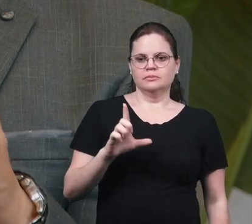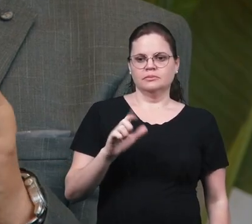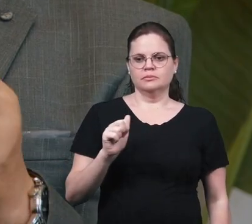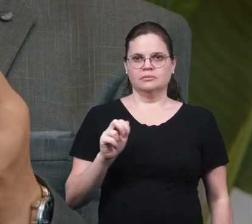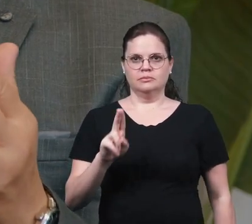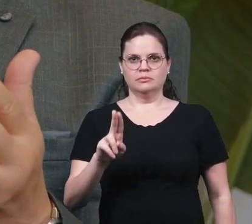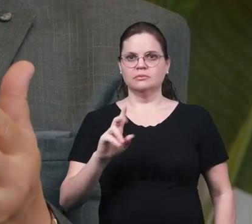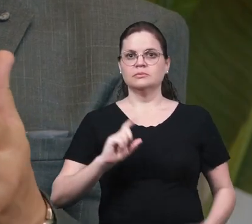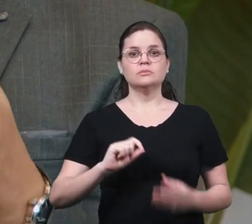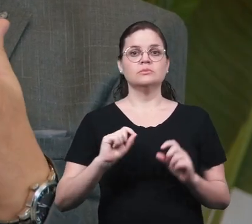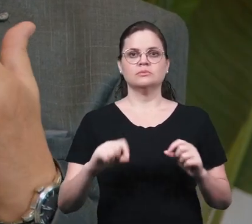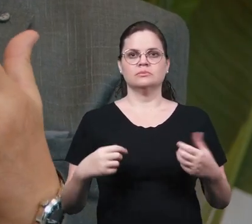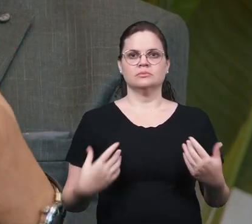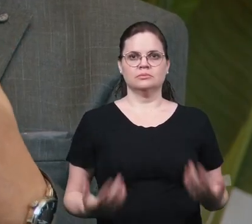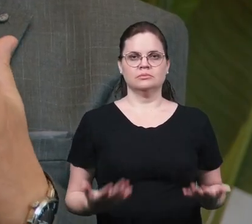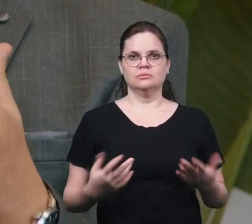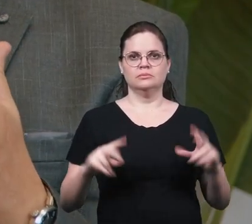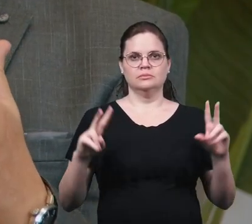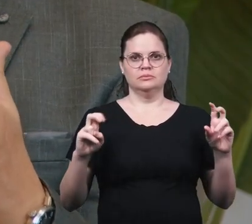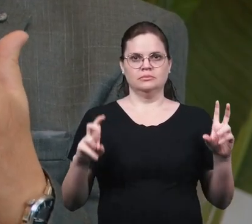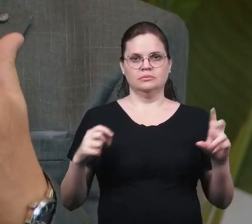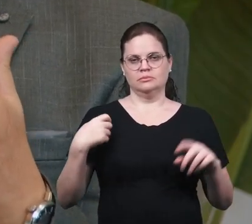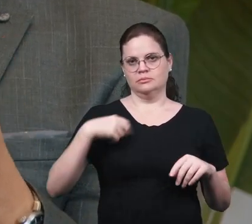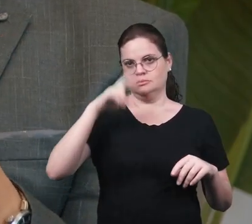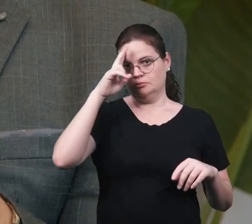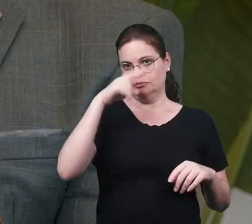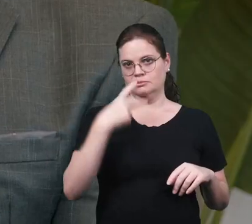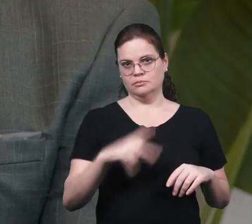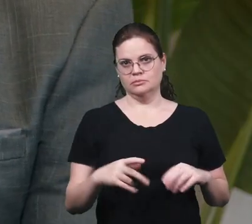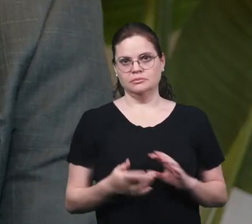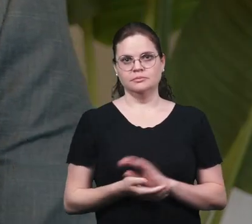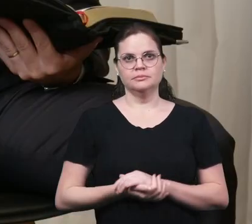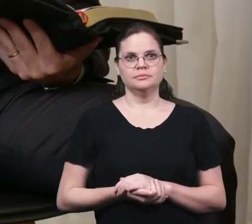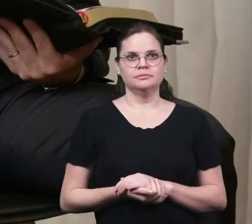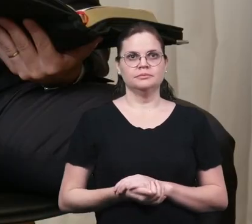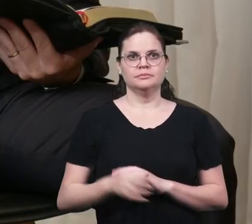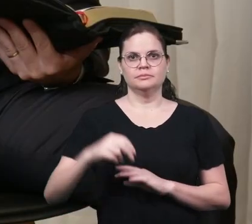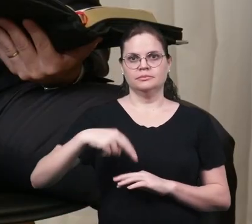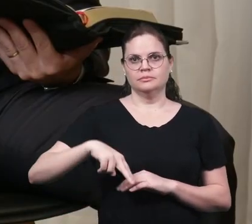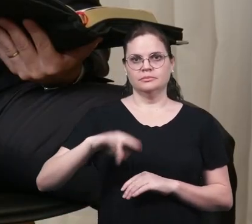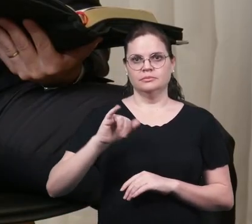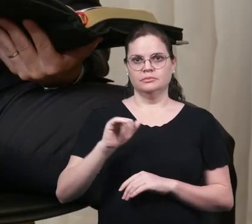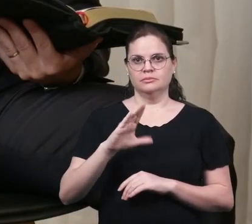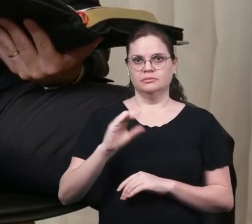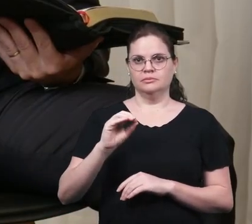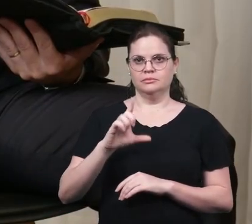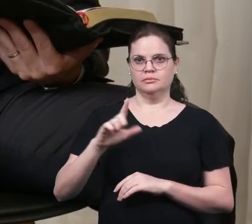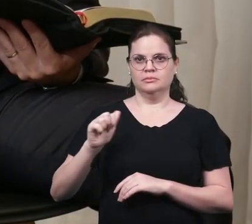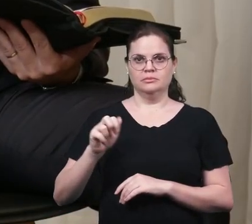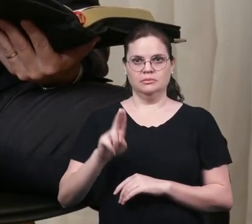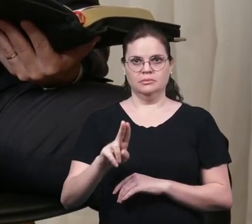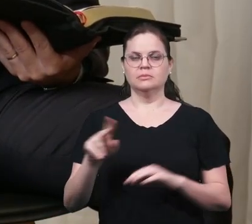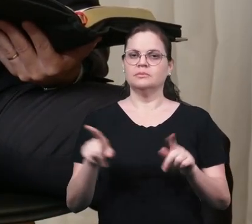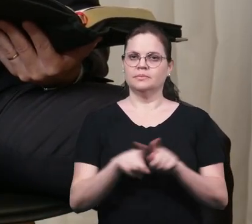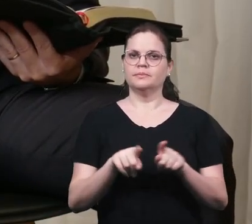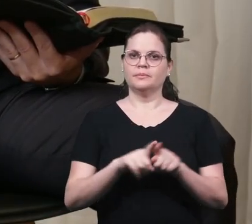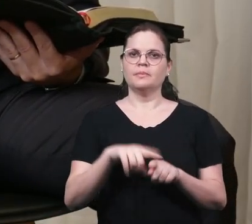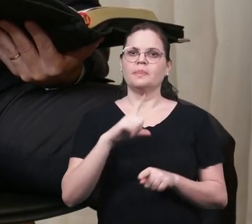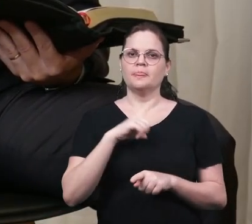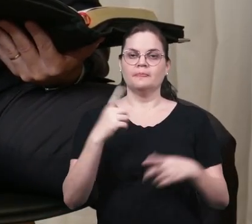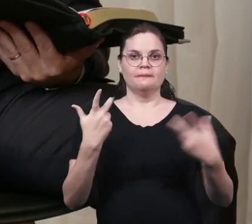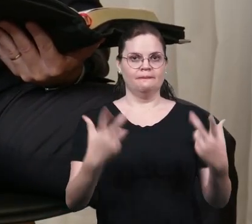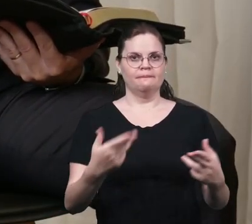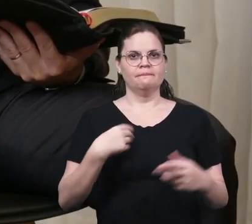ou a história menciona sobre Nicolau? Nicolau também, né, teve o mesmo chamado, a